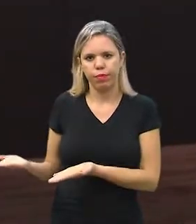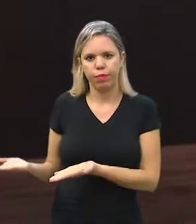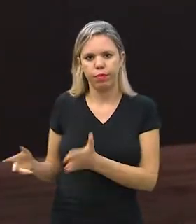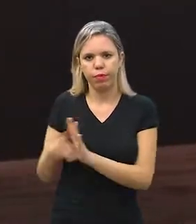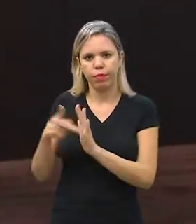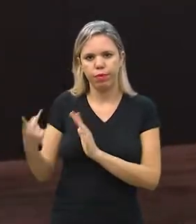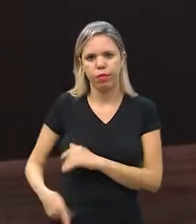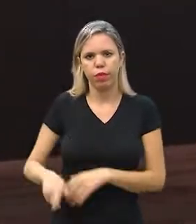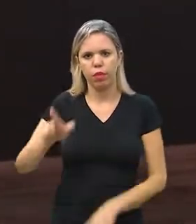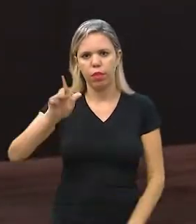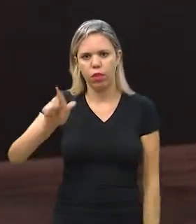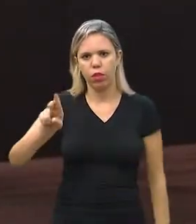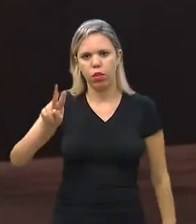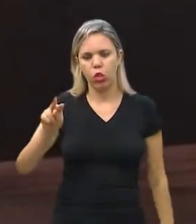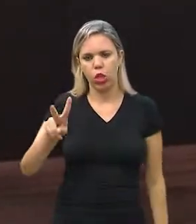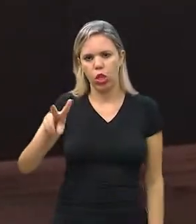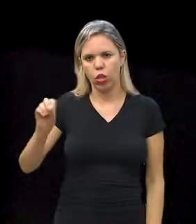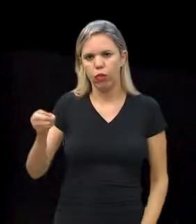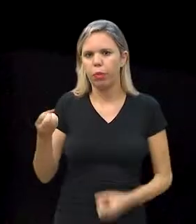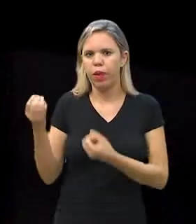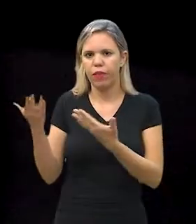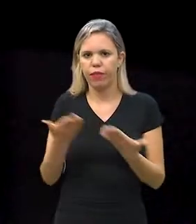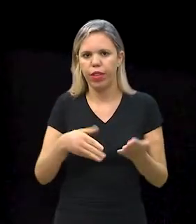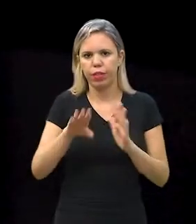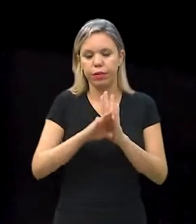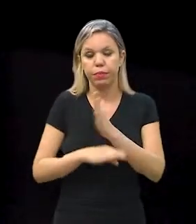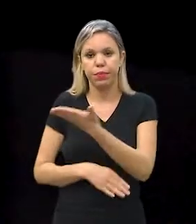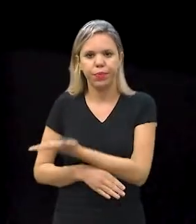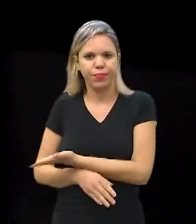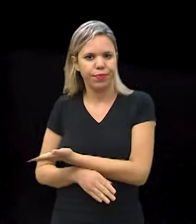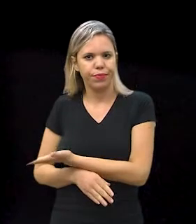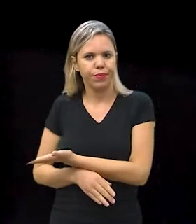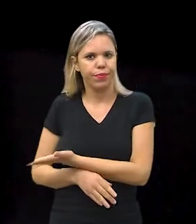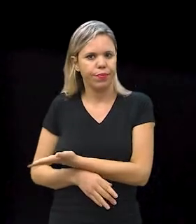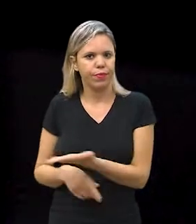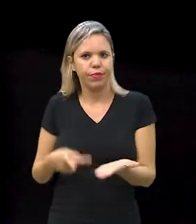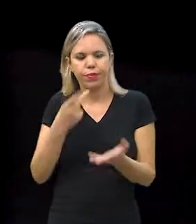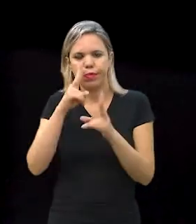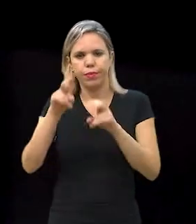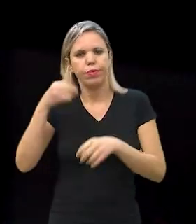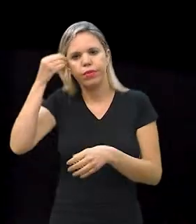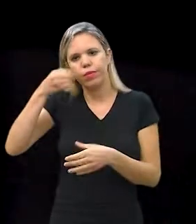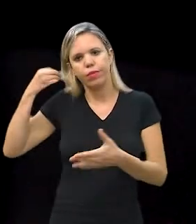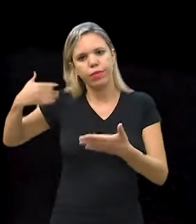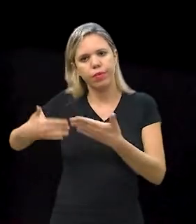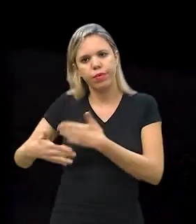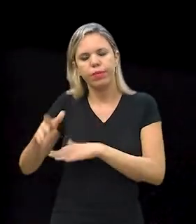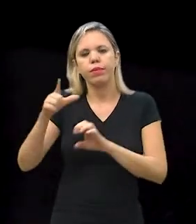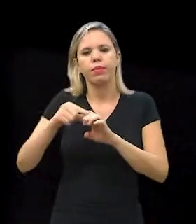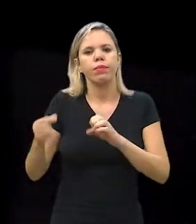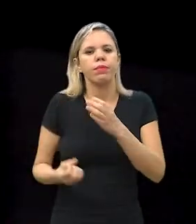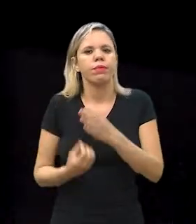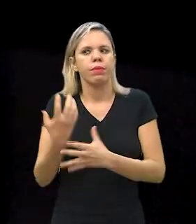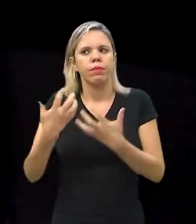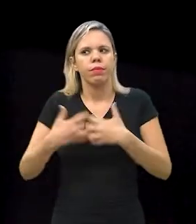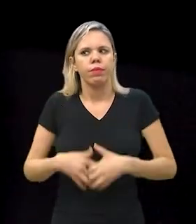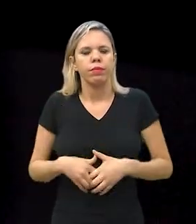vai explicar pra gente é o próprio Gustavo. Seja bem-vindo ao nosso programa, Gustavo. Fala um pouquinho da sua